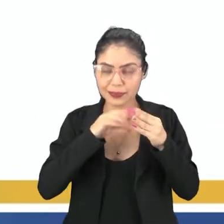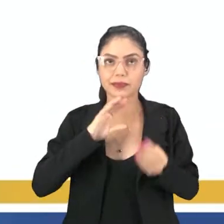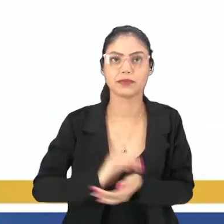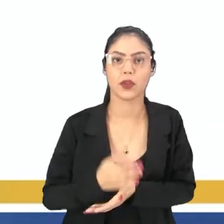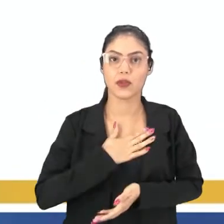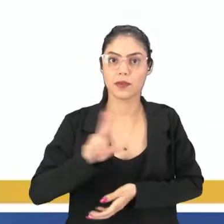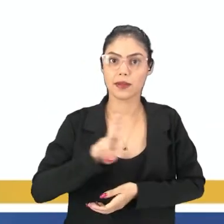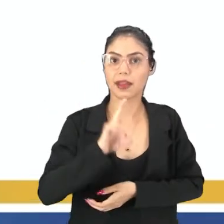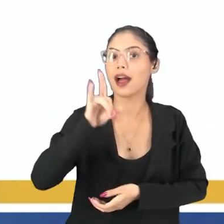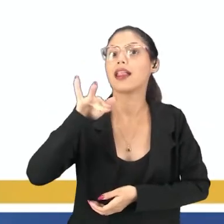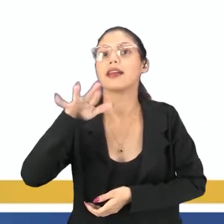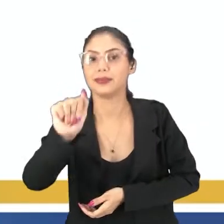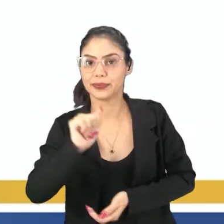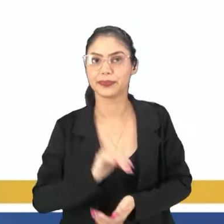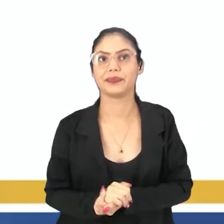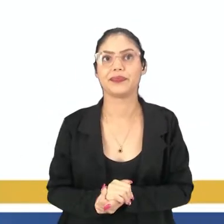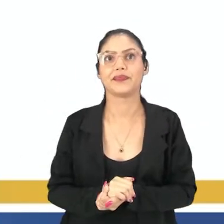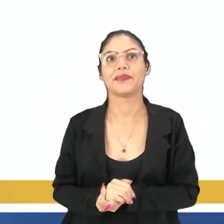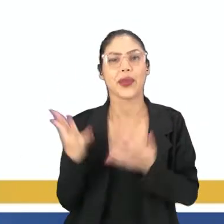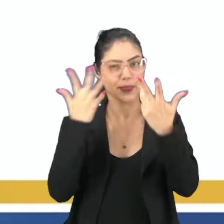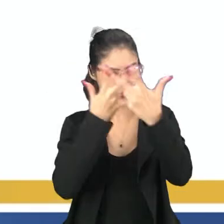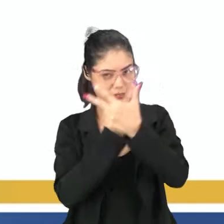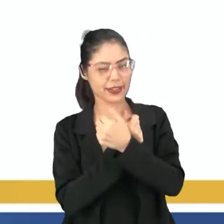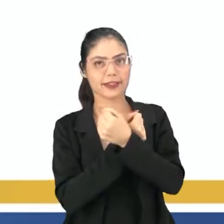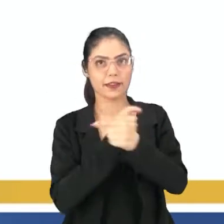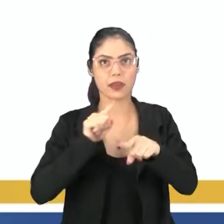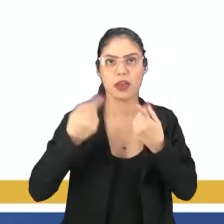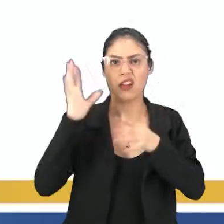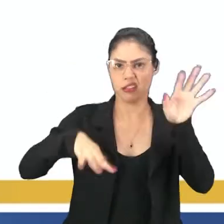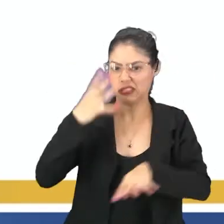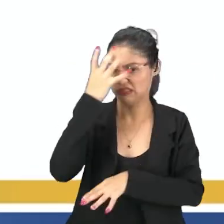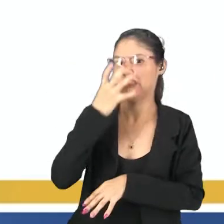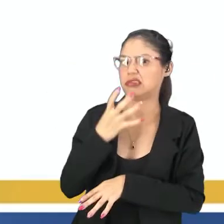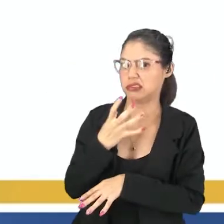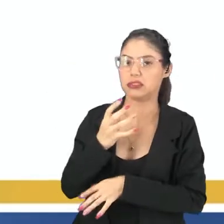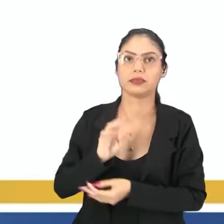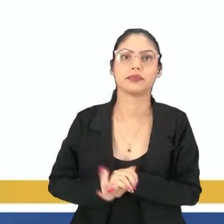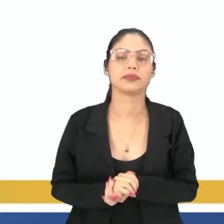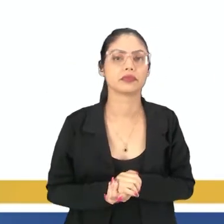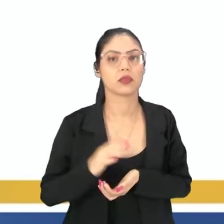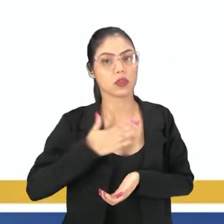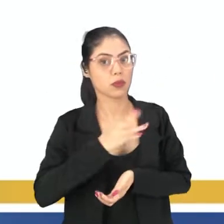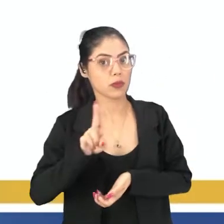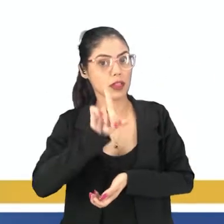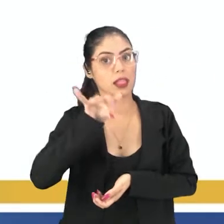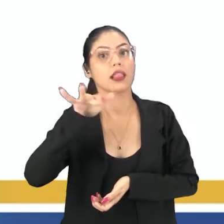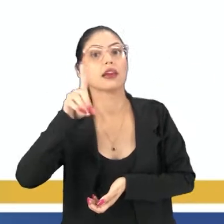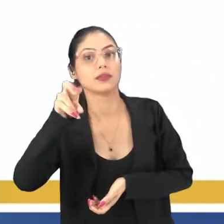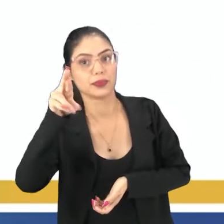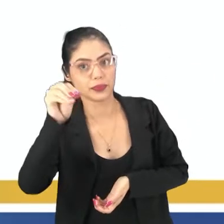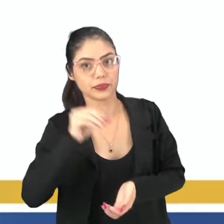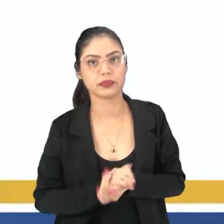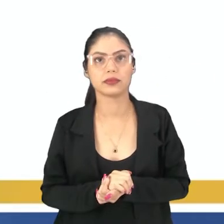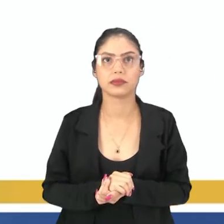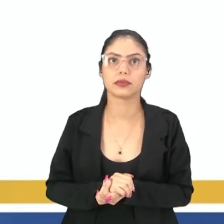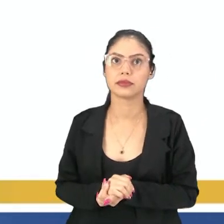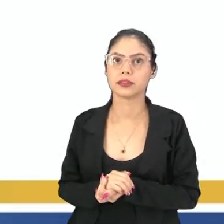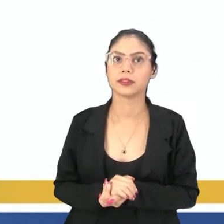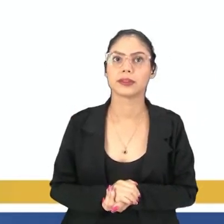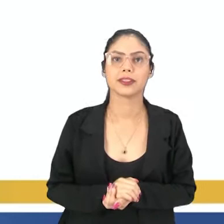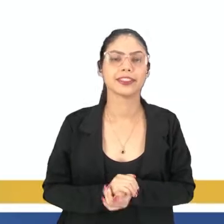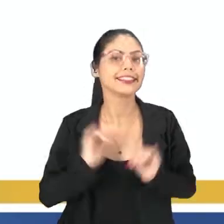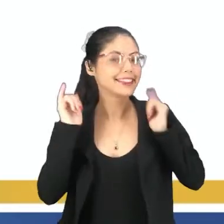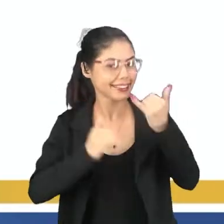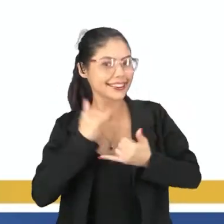O nome da minha mãe é Cláudia. Ela é bonita, mas às vezes ela é muito brava. O nome do meu pai é Leandro. Ele é